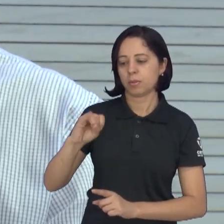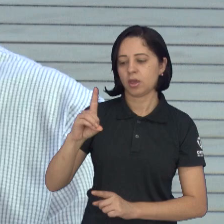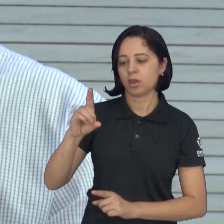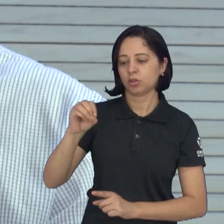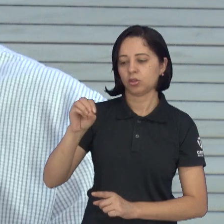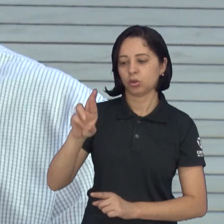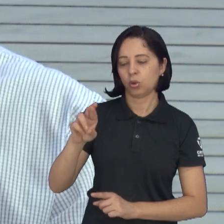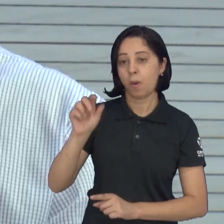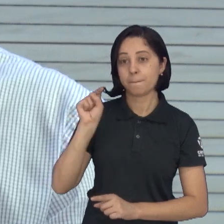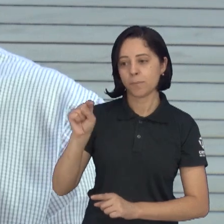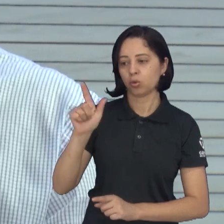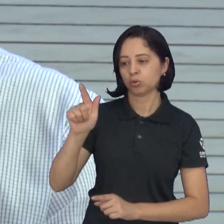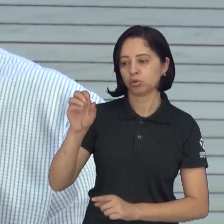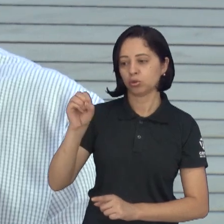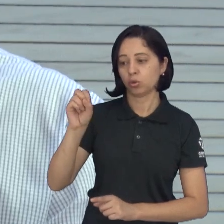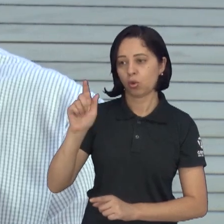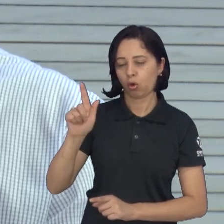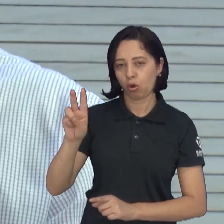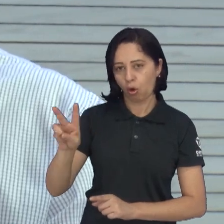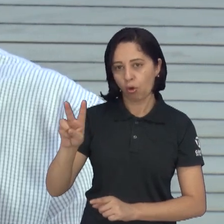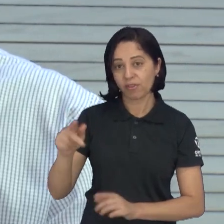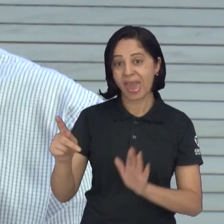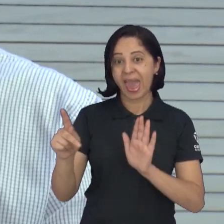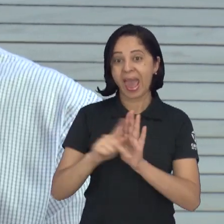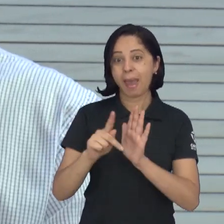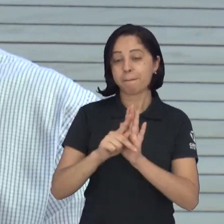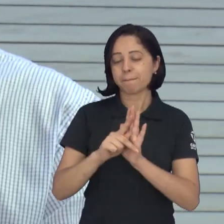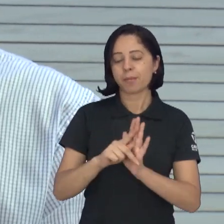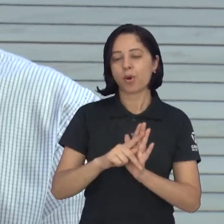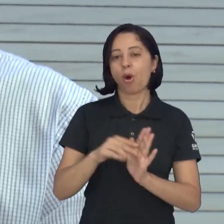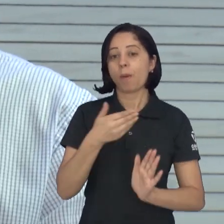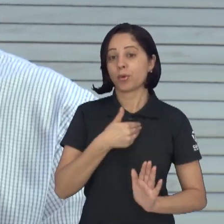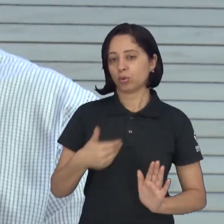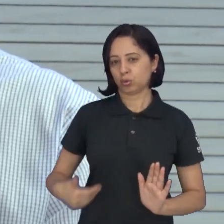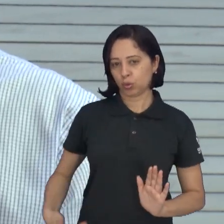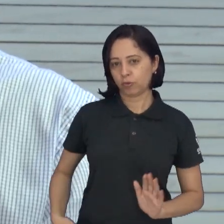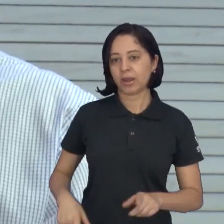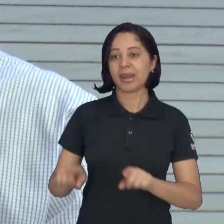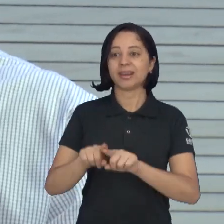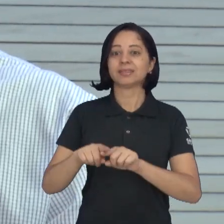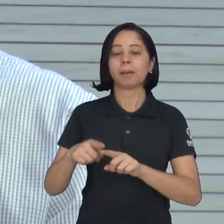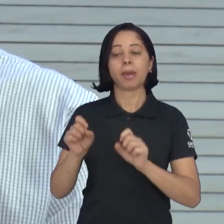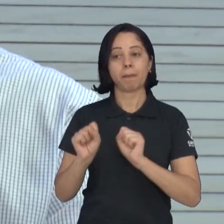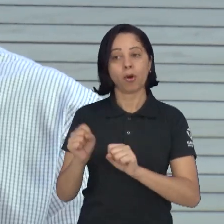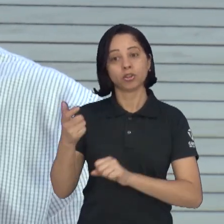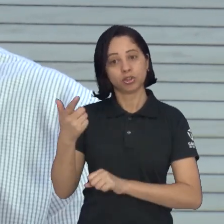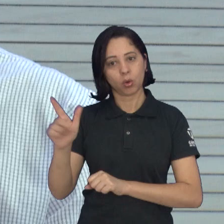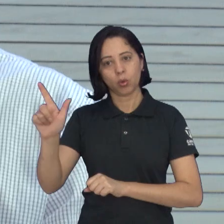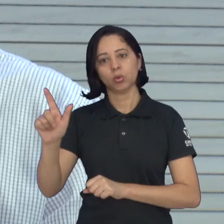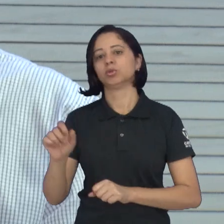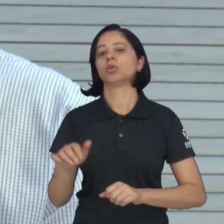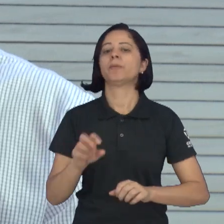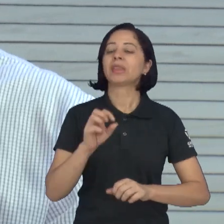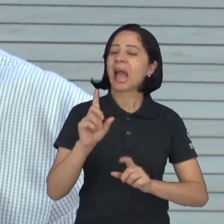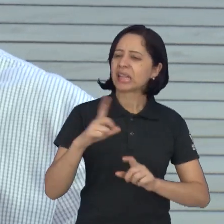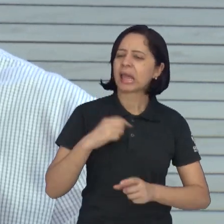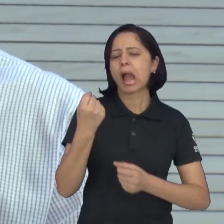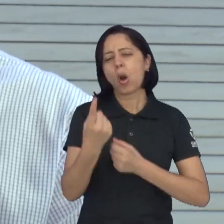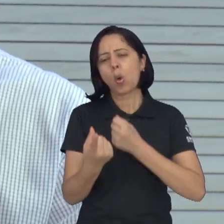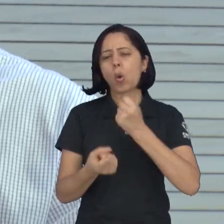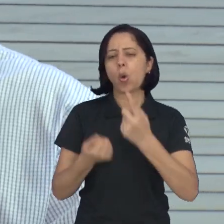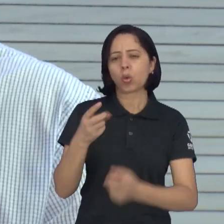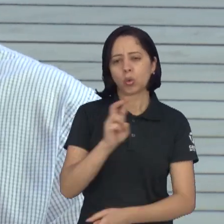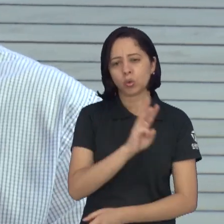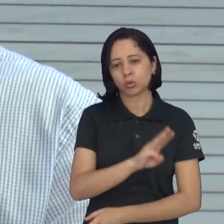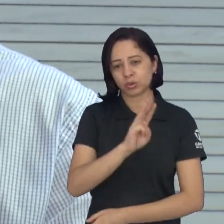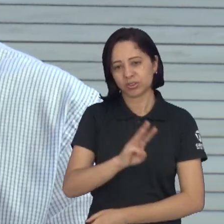eletrônico, e nós temos a possibilidade de fazer de uma outra forma, que é pela reputação. Então, alguns sites, né, aqui não